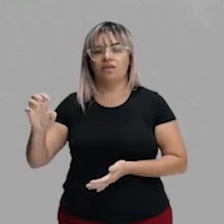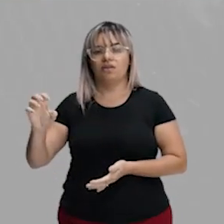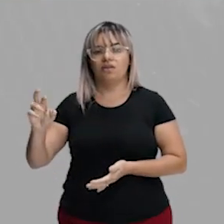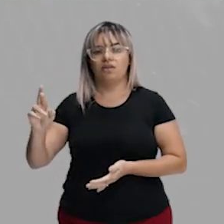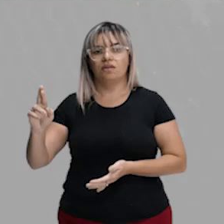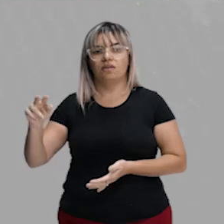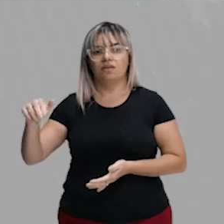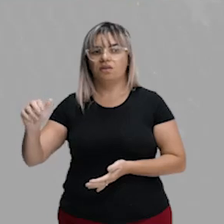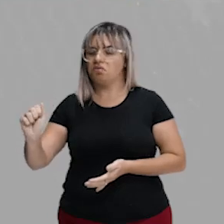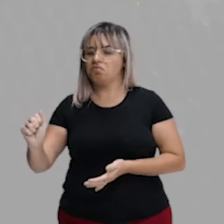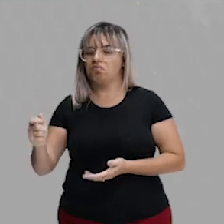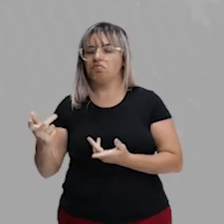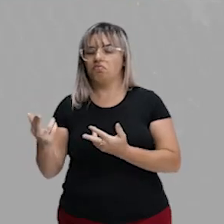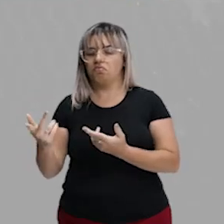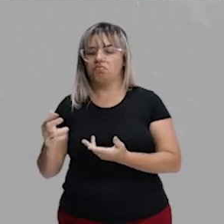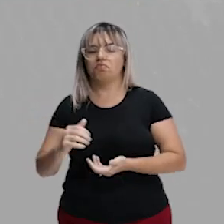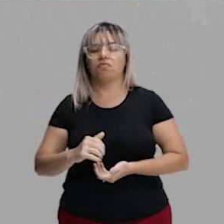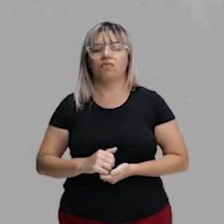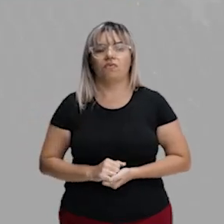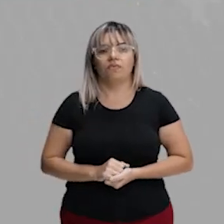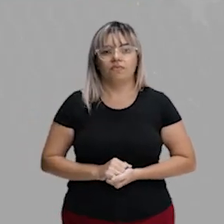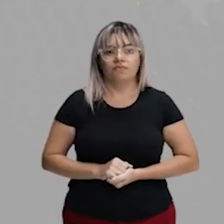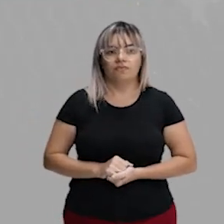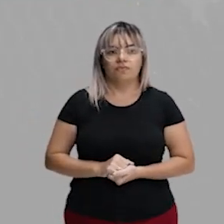Da mesma forma, um resistor interno.